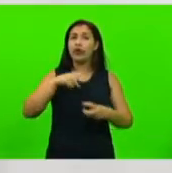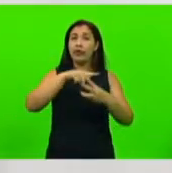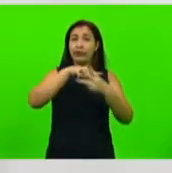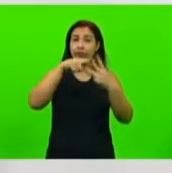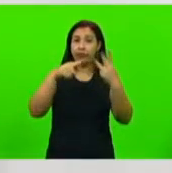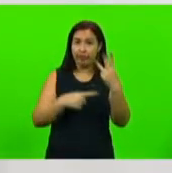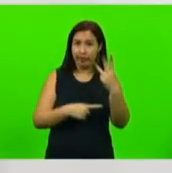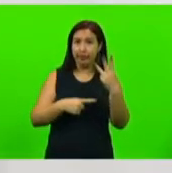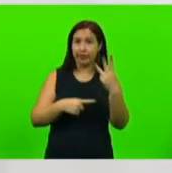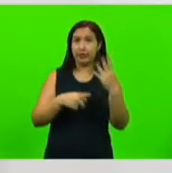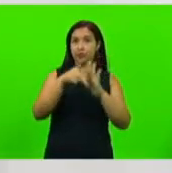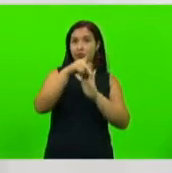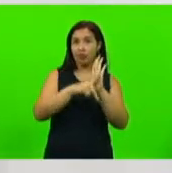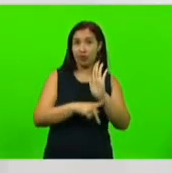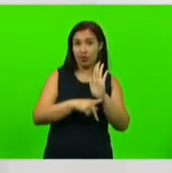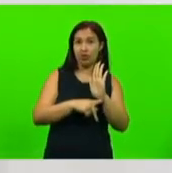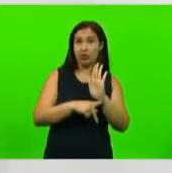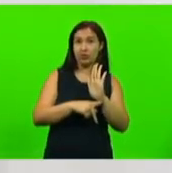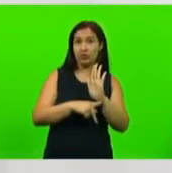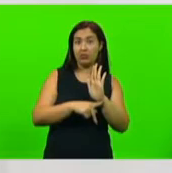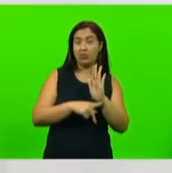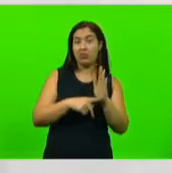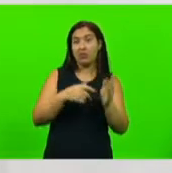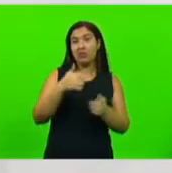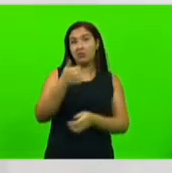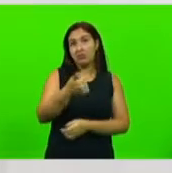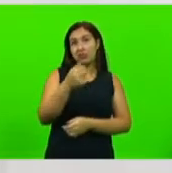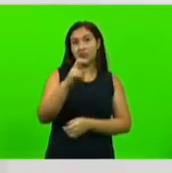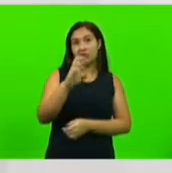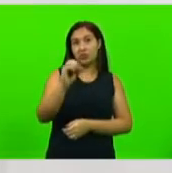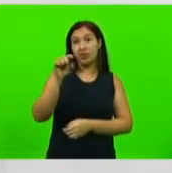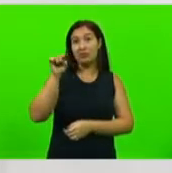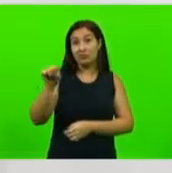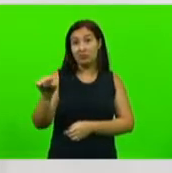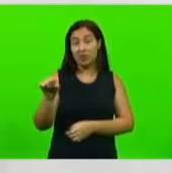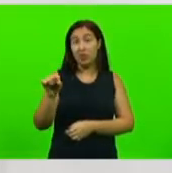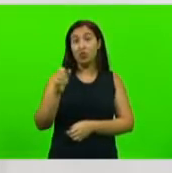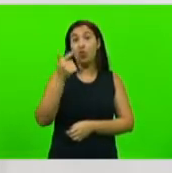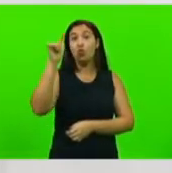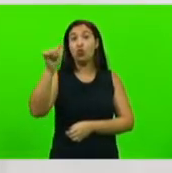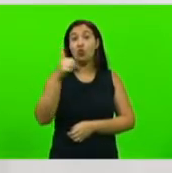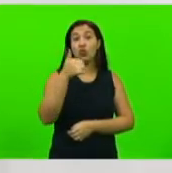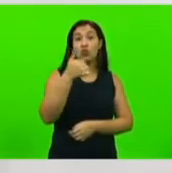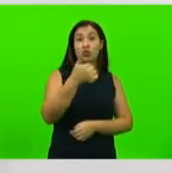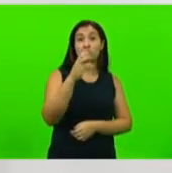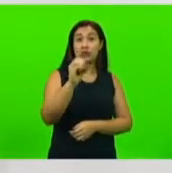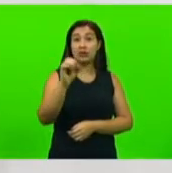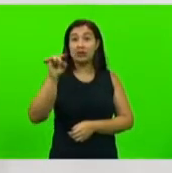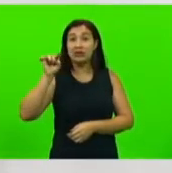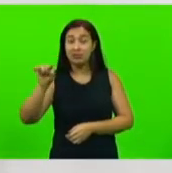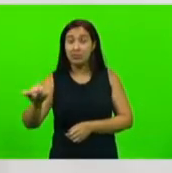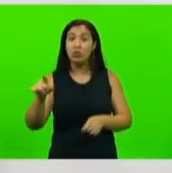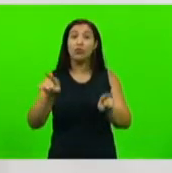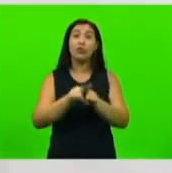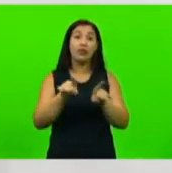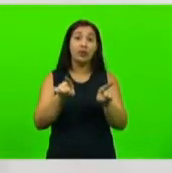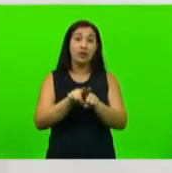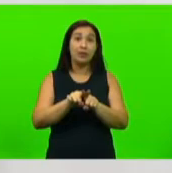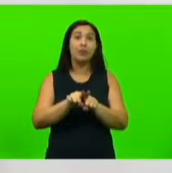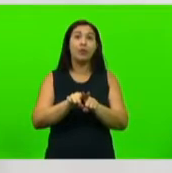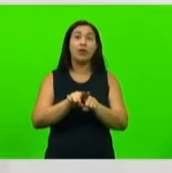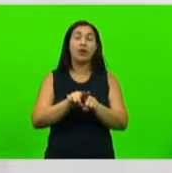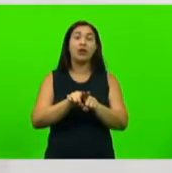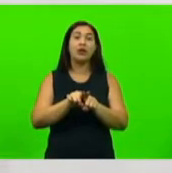desses três programas, um de até 150 mil, um de até 100 mil, e o Reconstrói, que é um programa que o agricultor acessa até 10